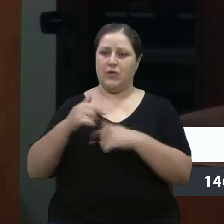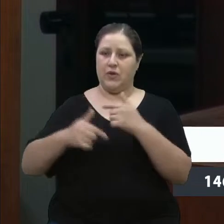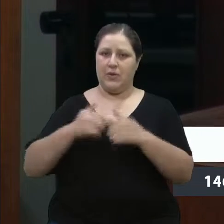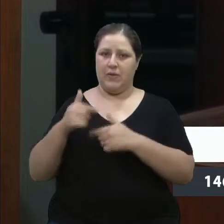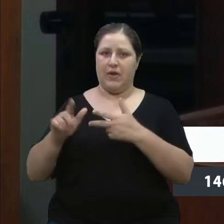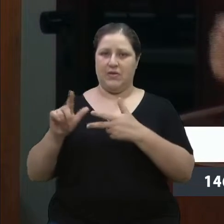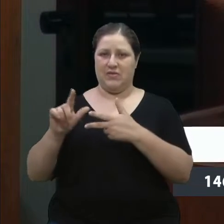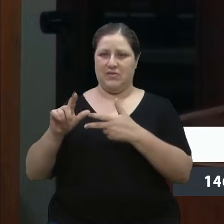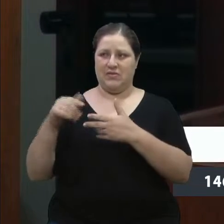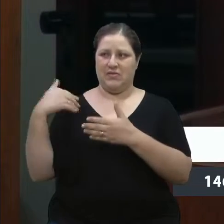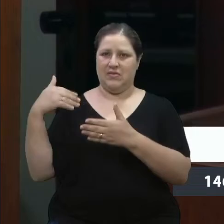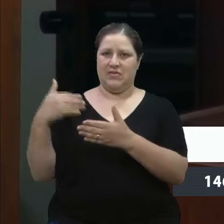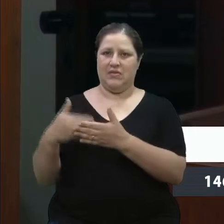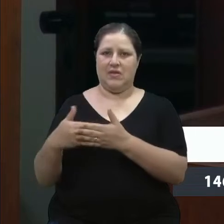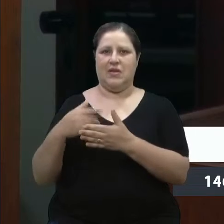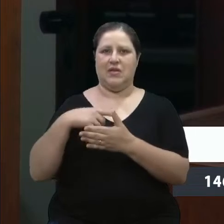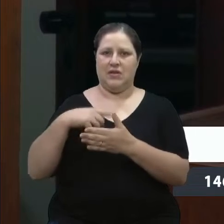são